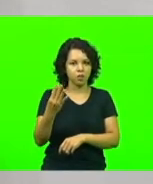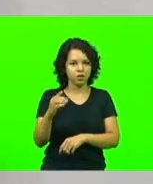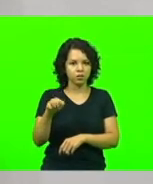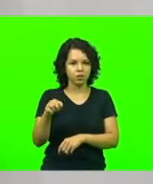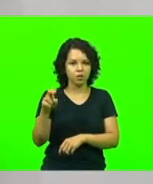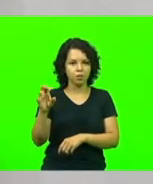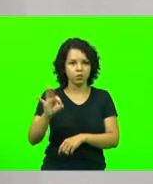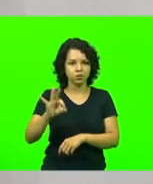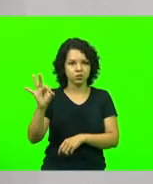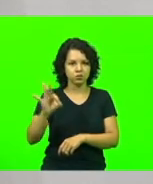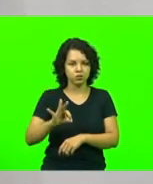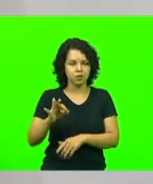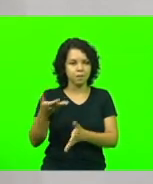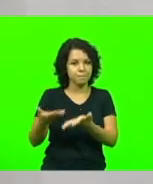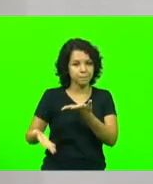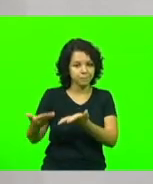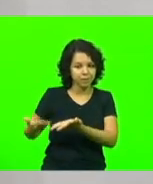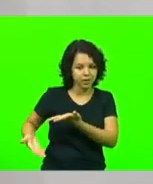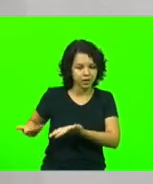34,5% de perdas, então.